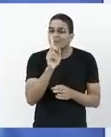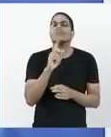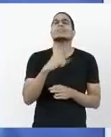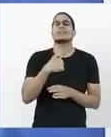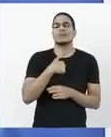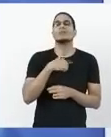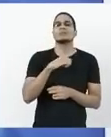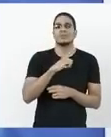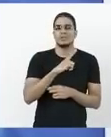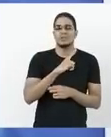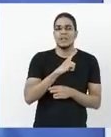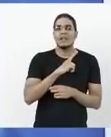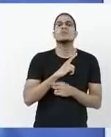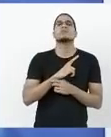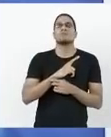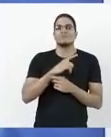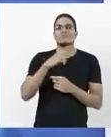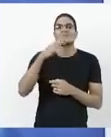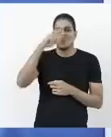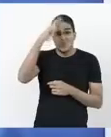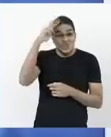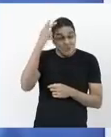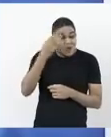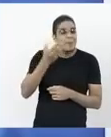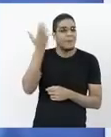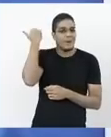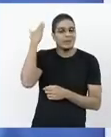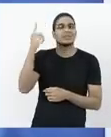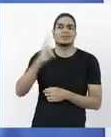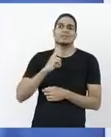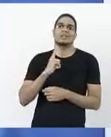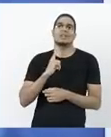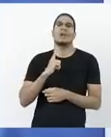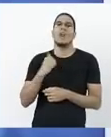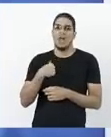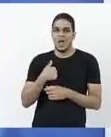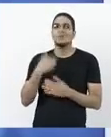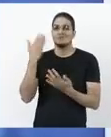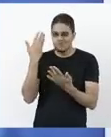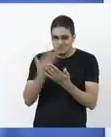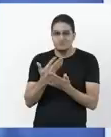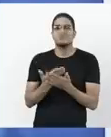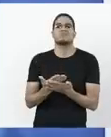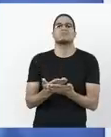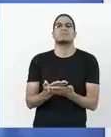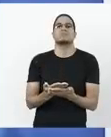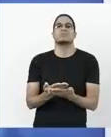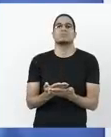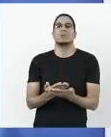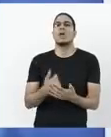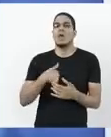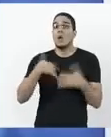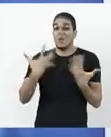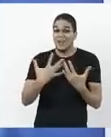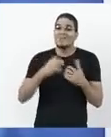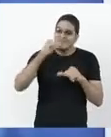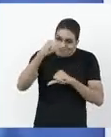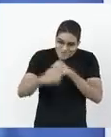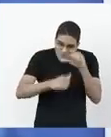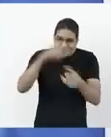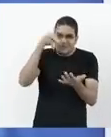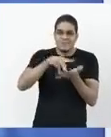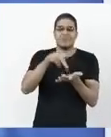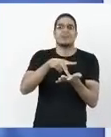que tem realizações, alguém que tem escola. Eu quero ser, de fato, a renovação em Belém. Eu